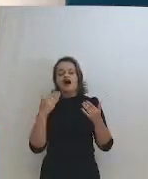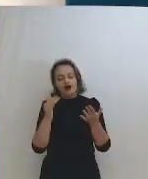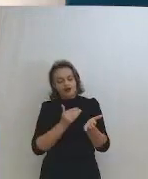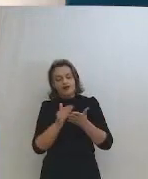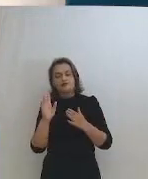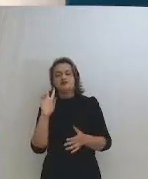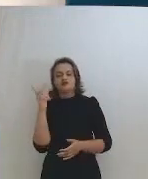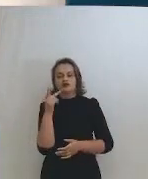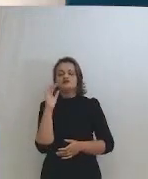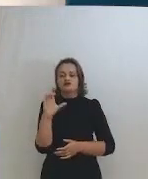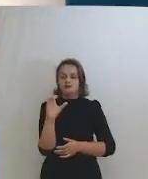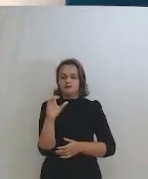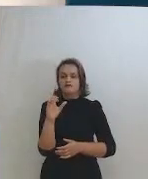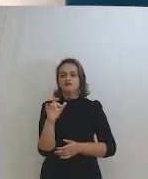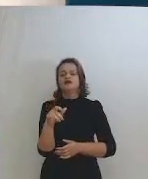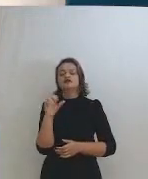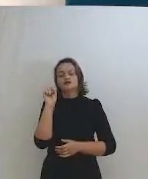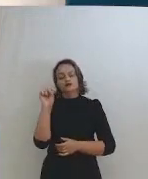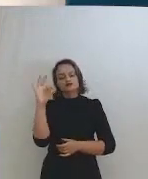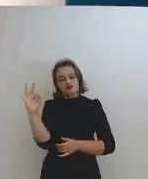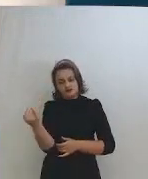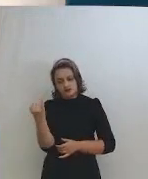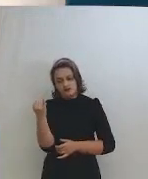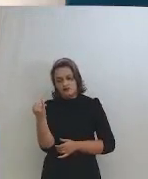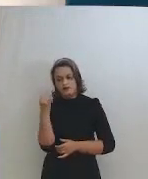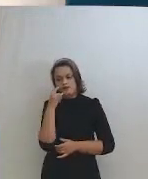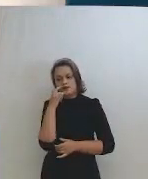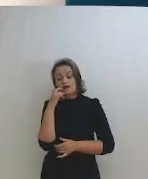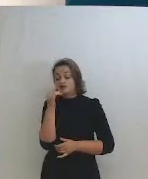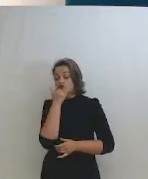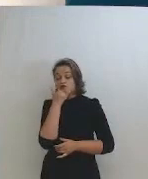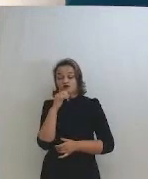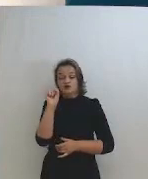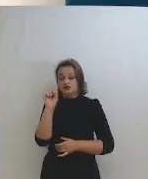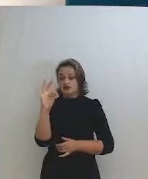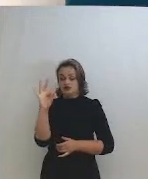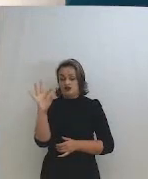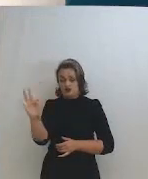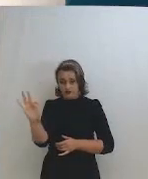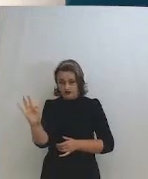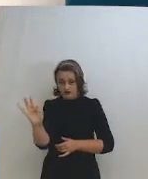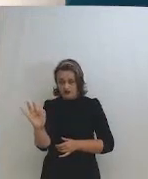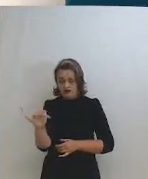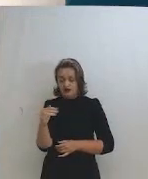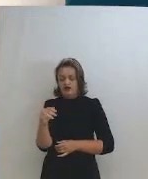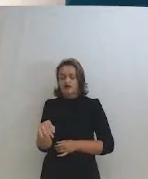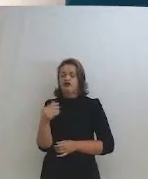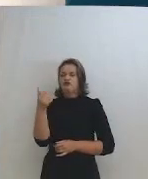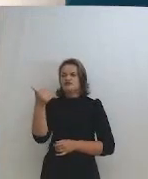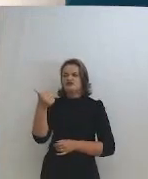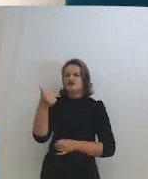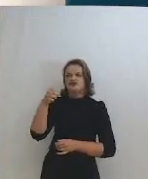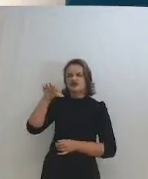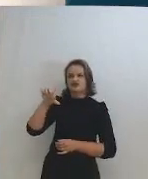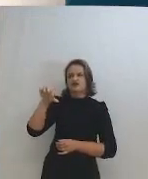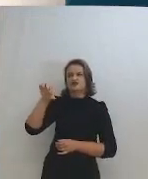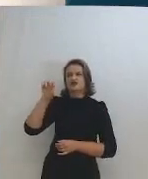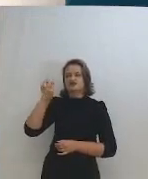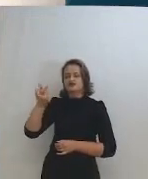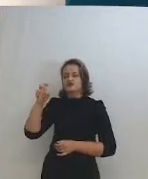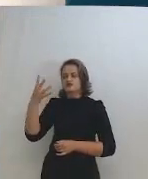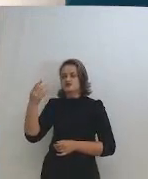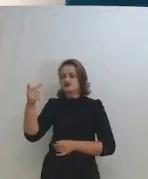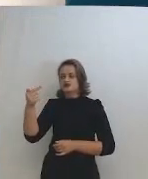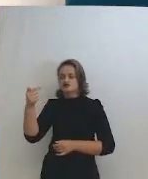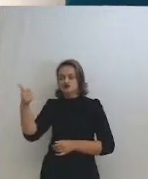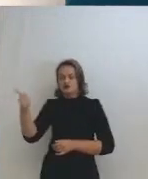Superior Tribunal de Justiça, do Supremo, que é o 195.471, que tratava de homicídio, em que o ministro Marco Aurélio, revendo